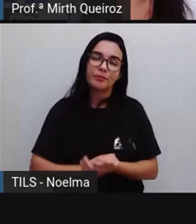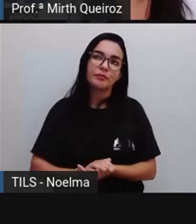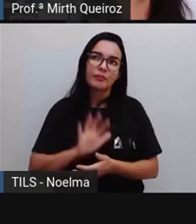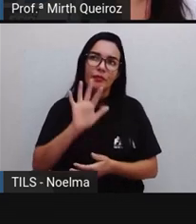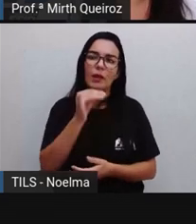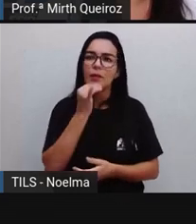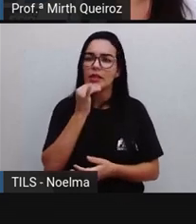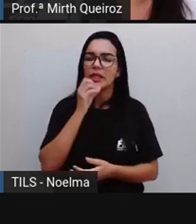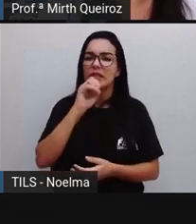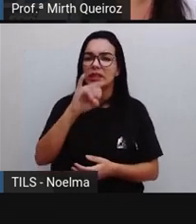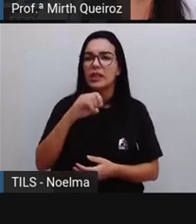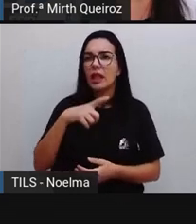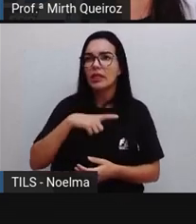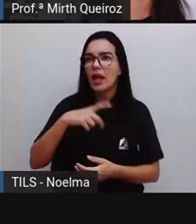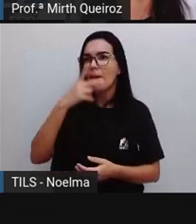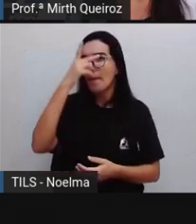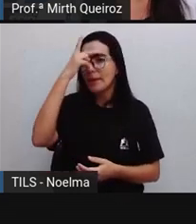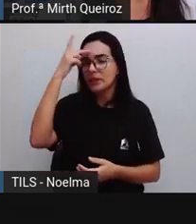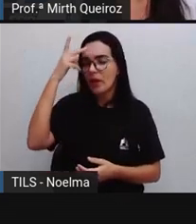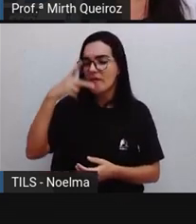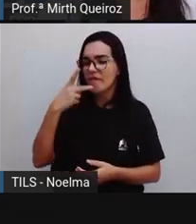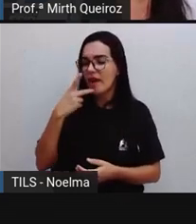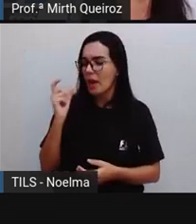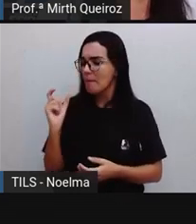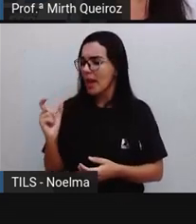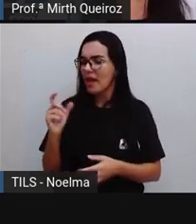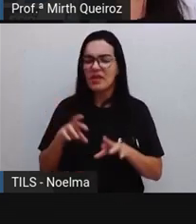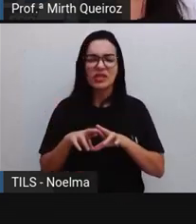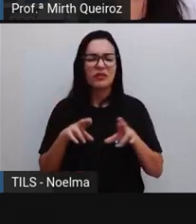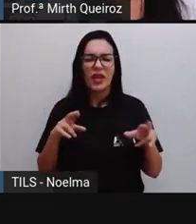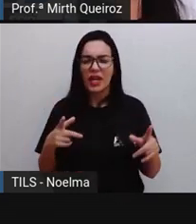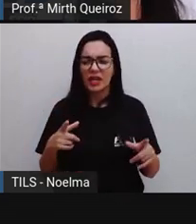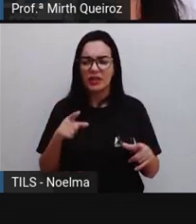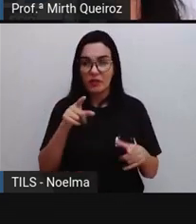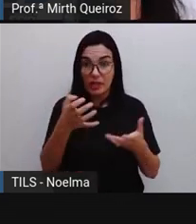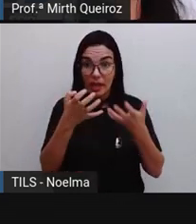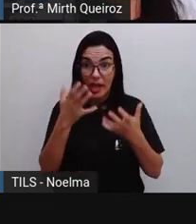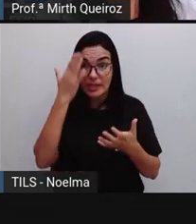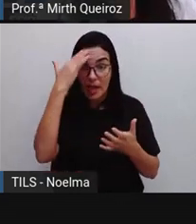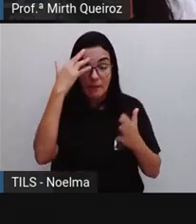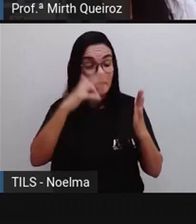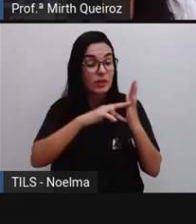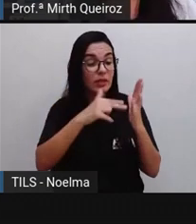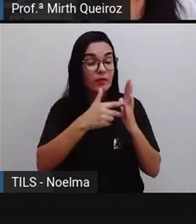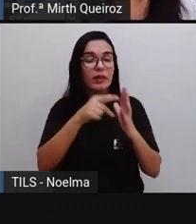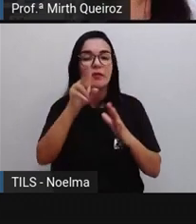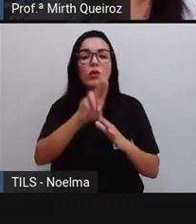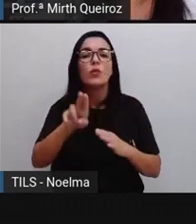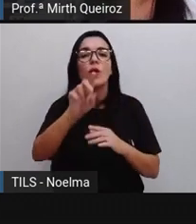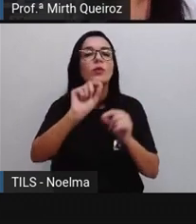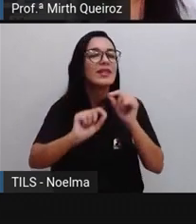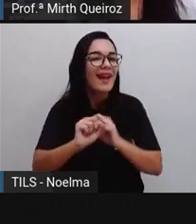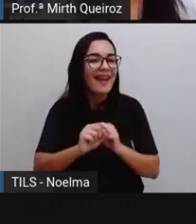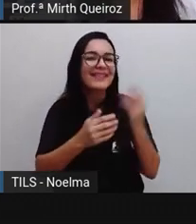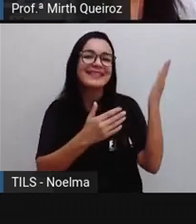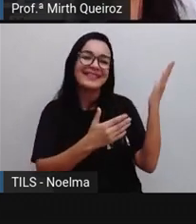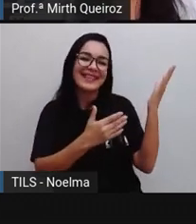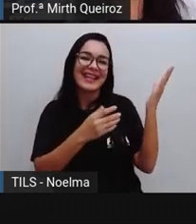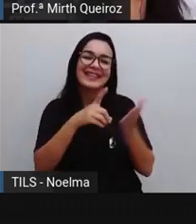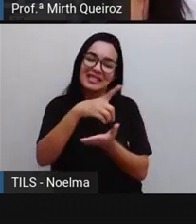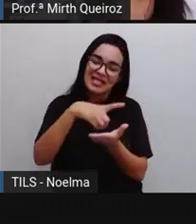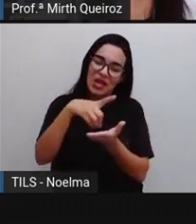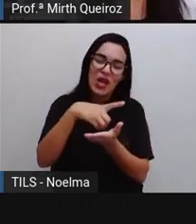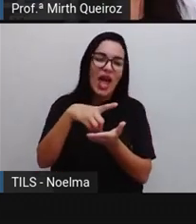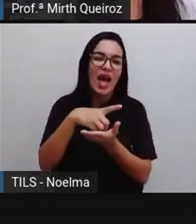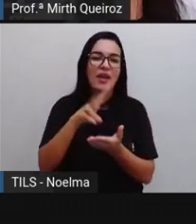uma palavra diferente, né? E aí vocês querem saber o significado, vocês vão utilizar o quê? Os verbetes, que estão aonde?